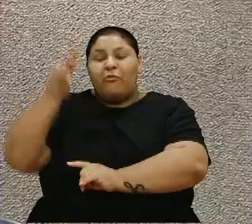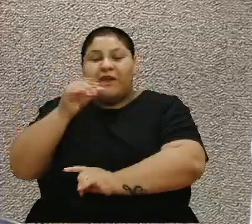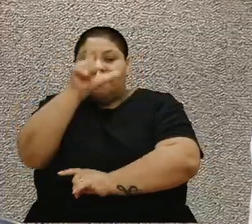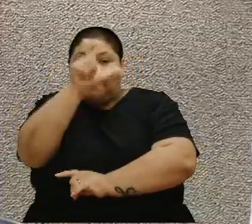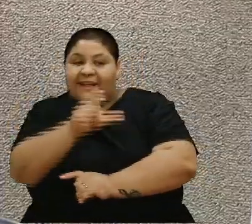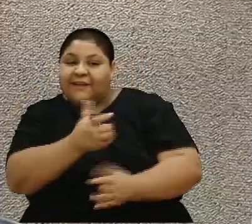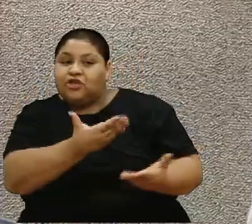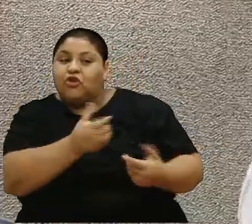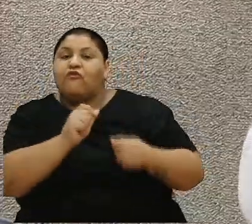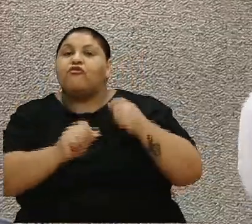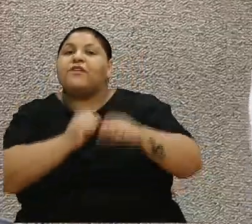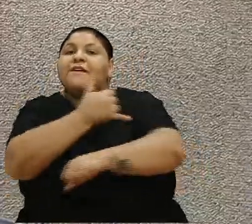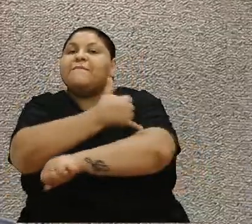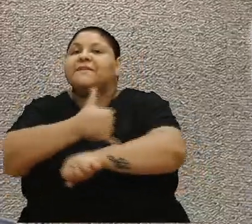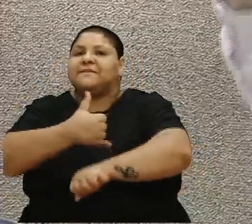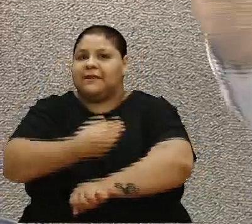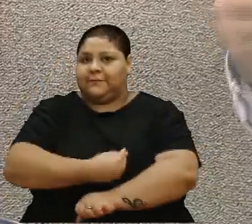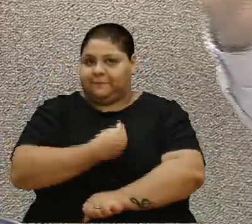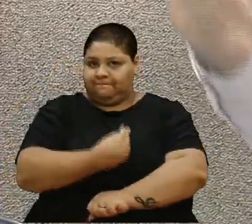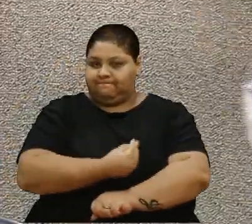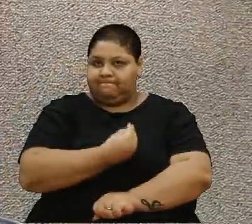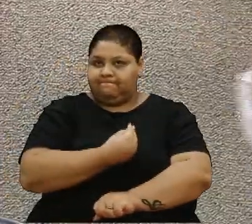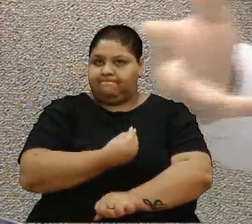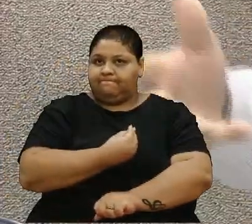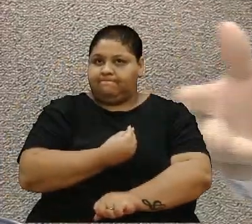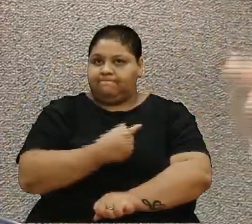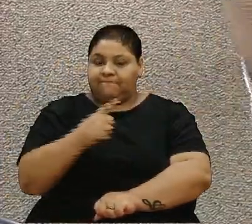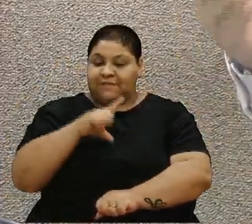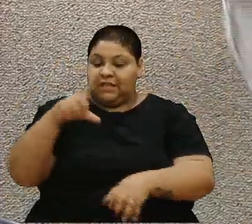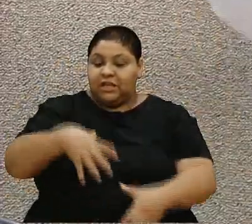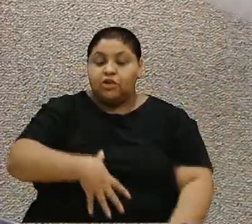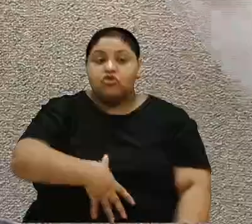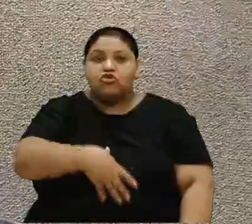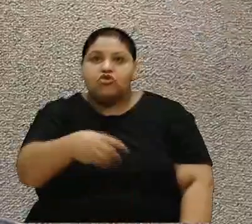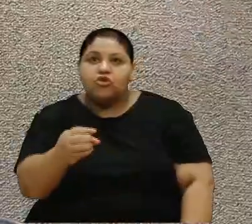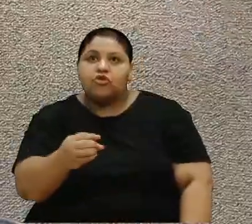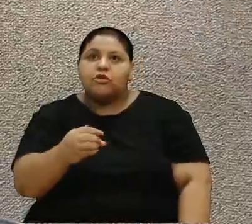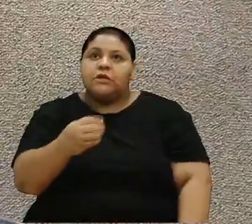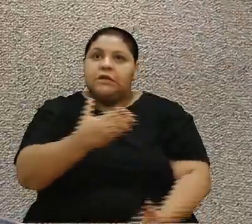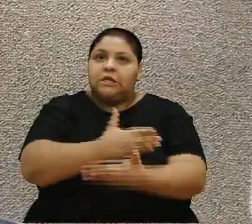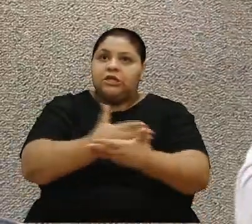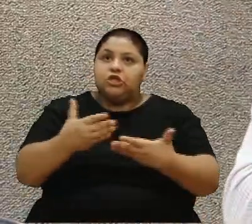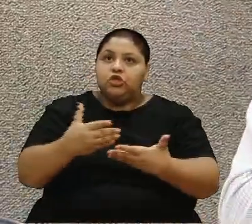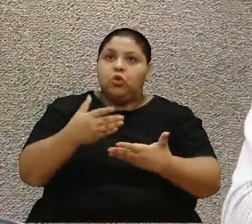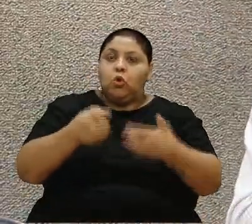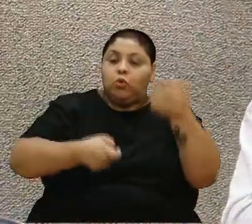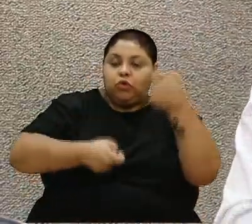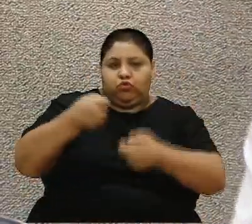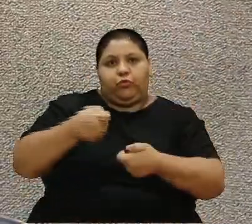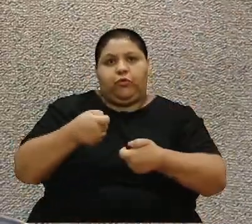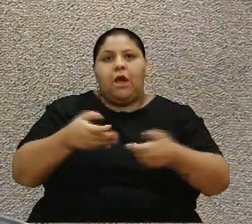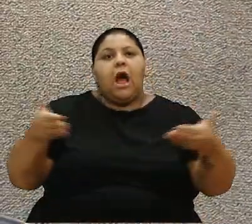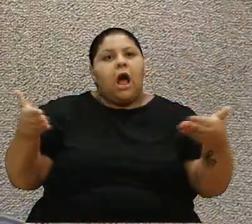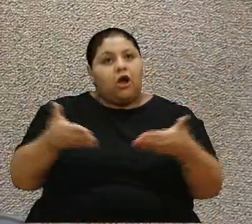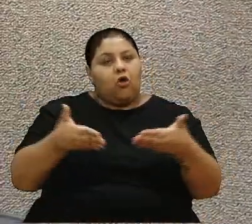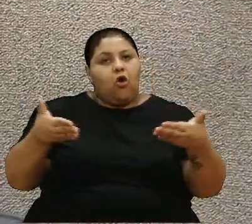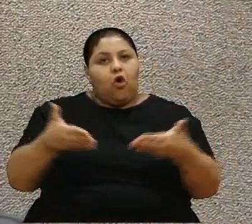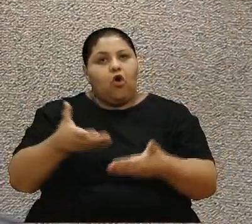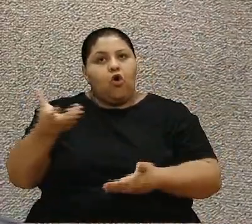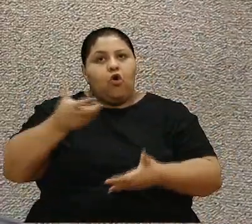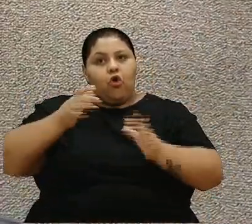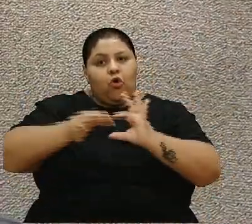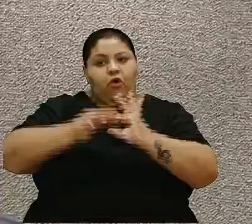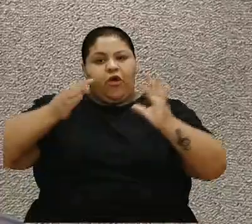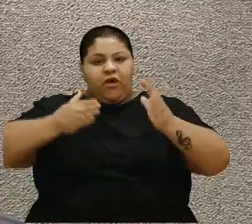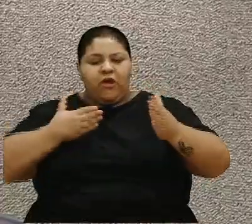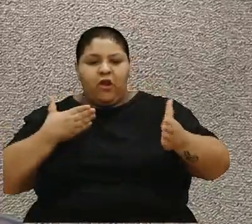ela vai passar durante a vida, tendo aquele filho ali que é fruto de um abuso. Né? Agora, querer liberar o